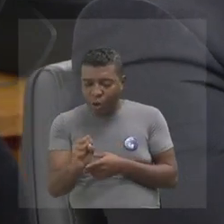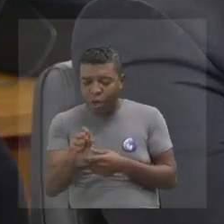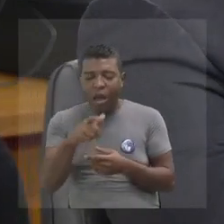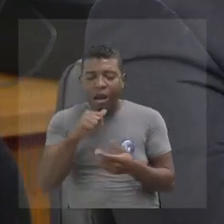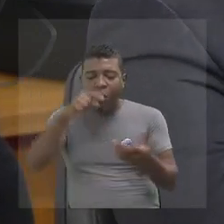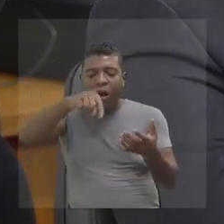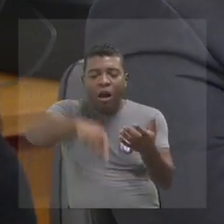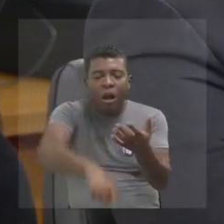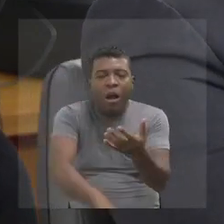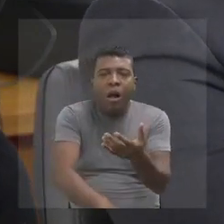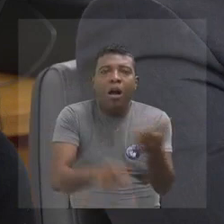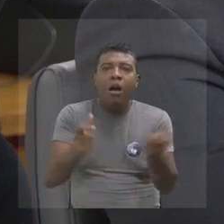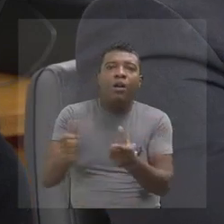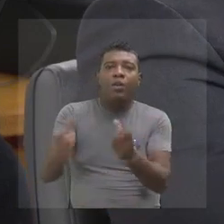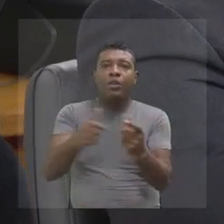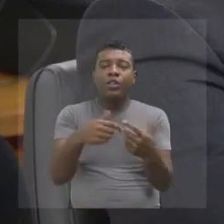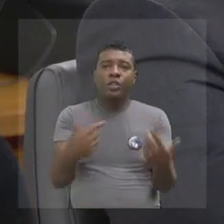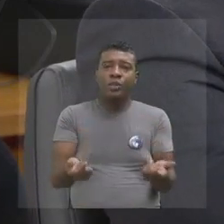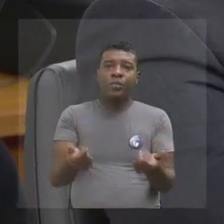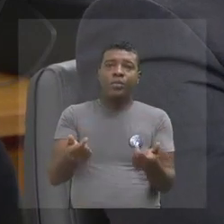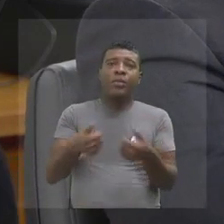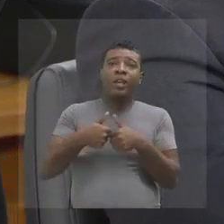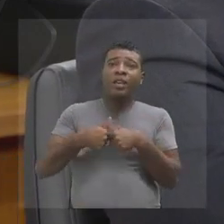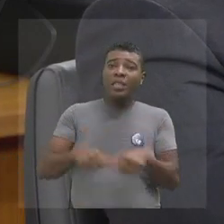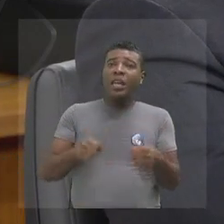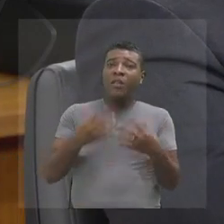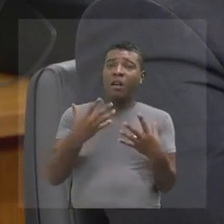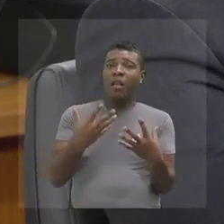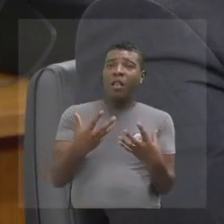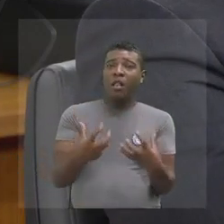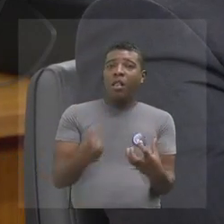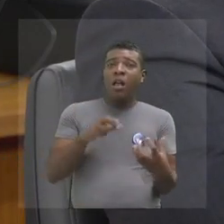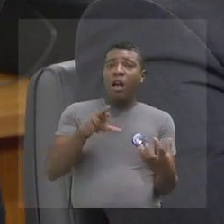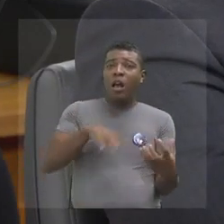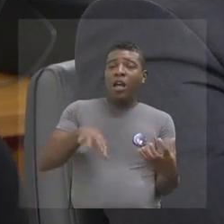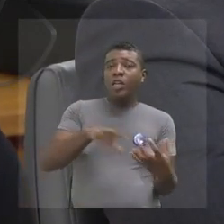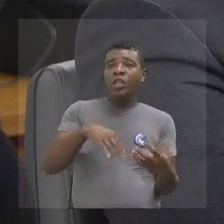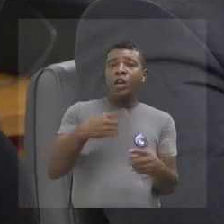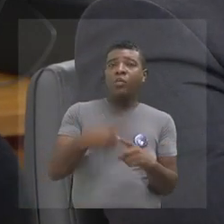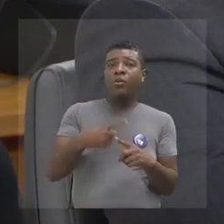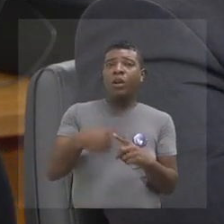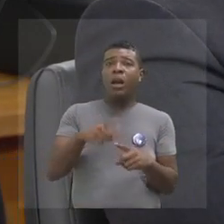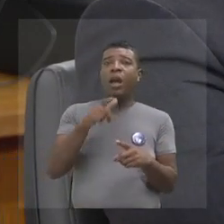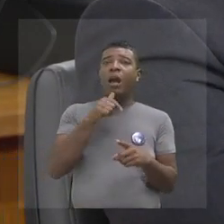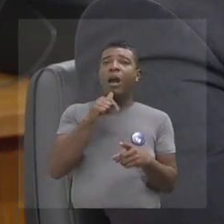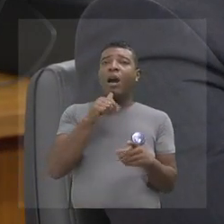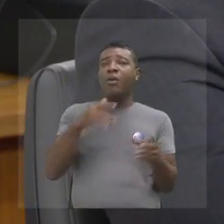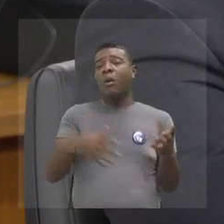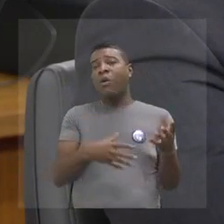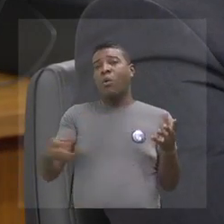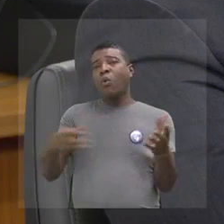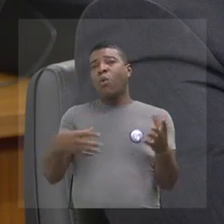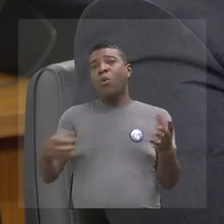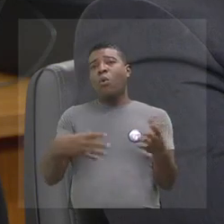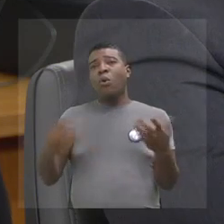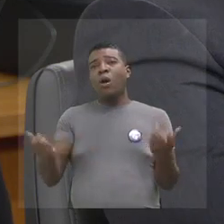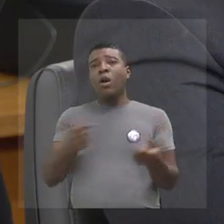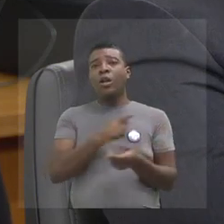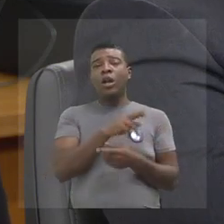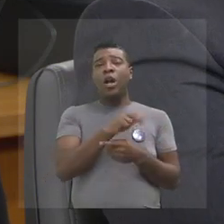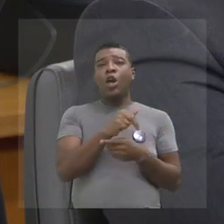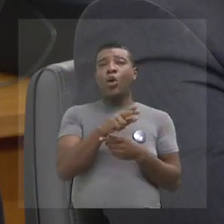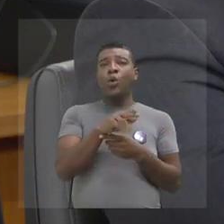Verde grande tava secando em algumas regiões por super exportação de água subterrânea problemas no grupo e outras